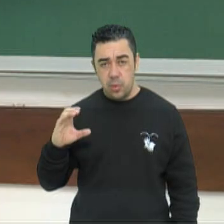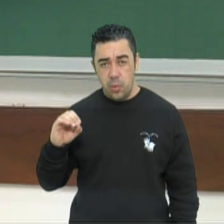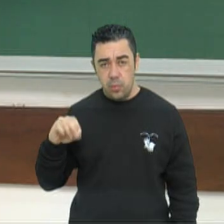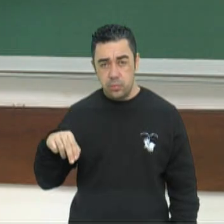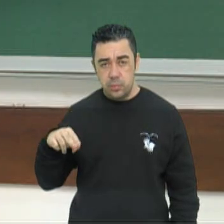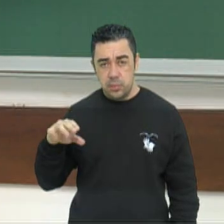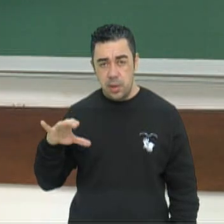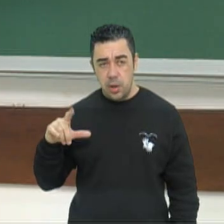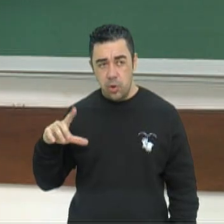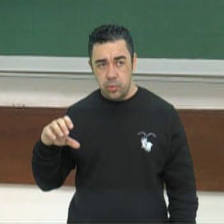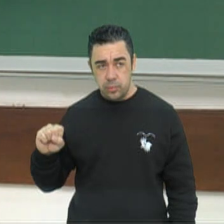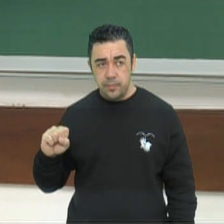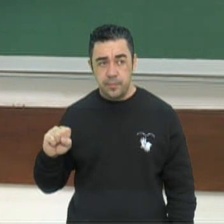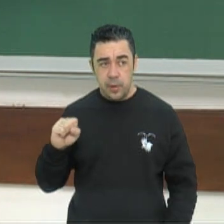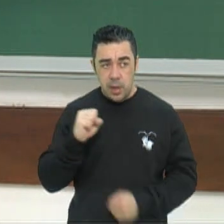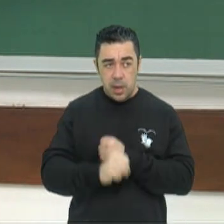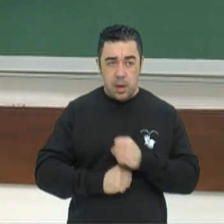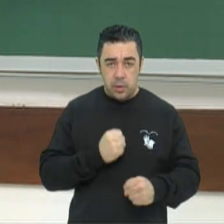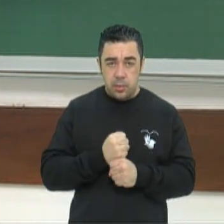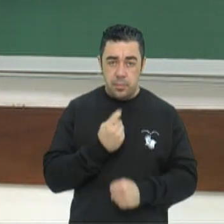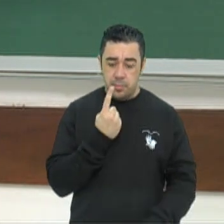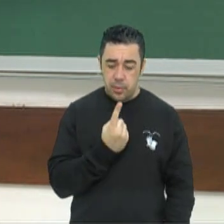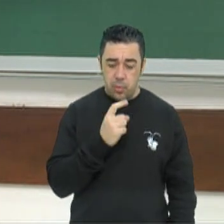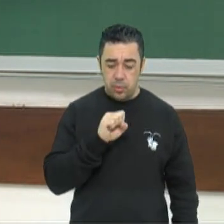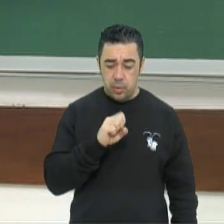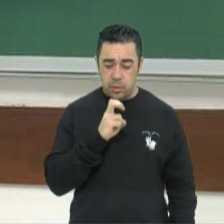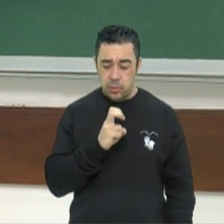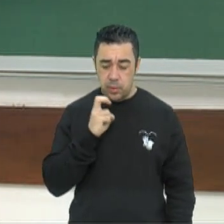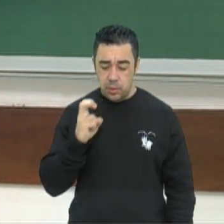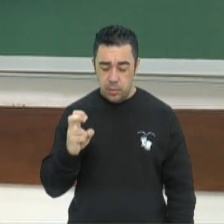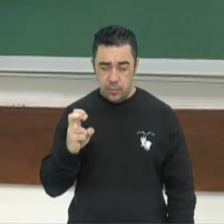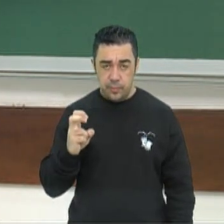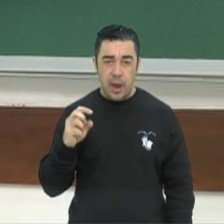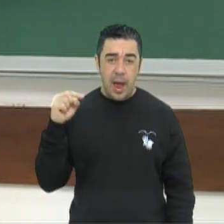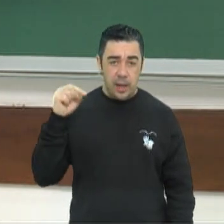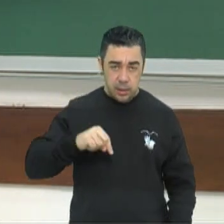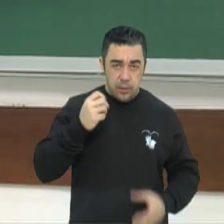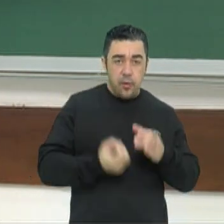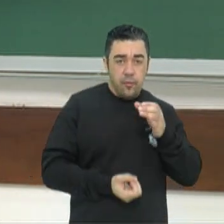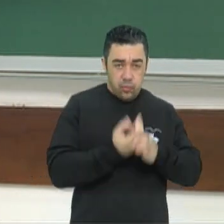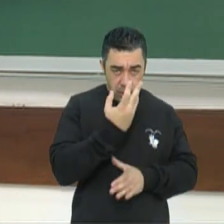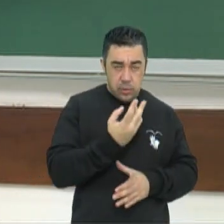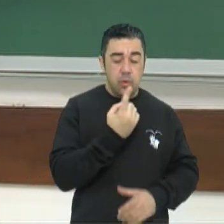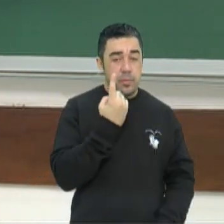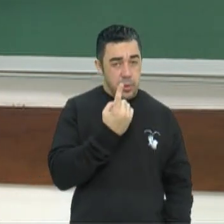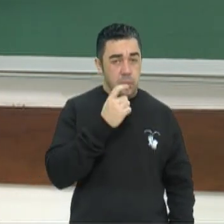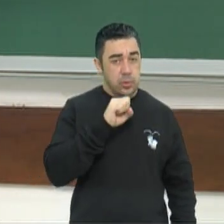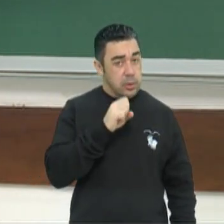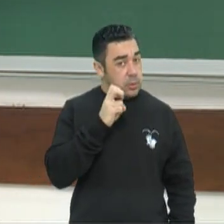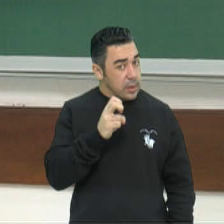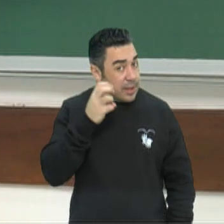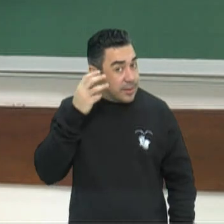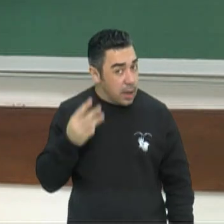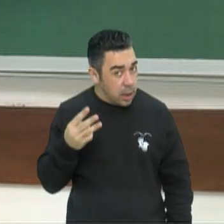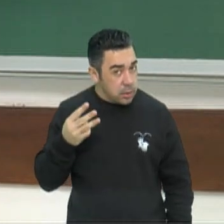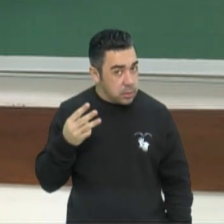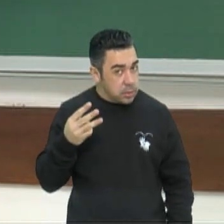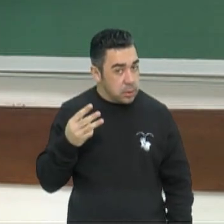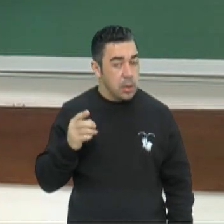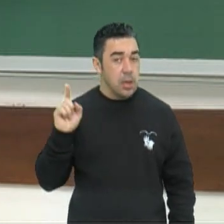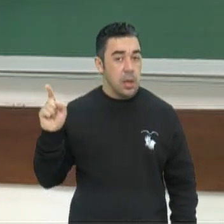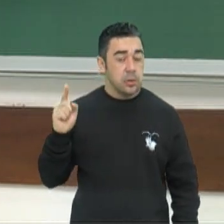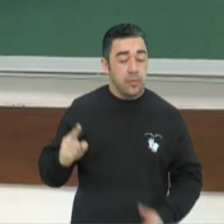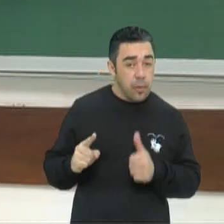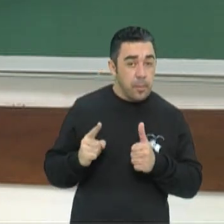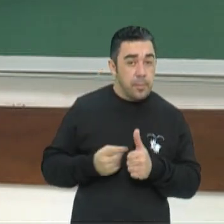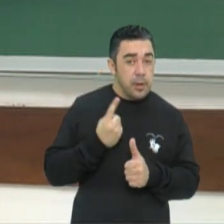um registro importante. 1853, província do Paraná foi fundada e nós estamos falando aqui do nosso primeiro